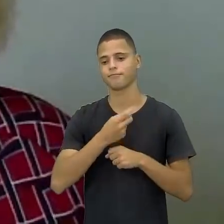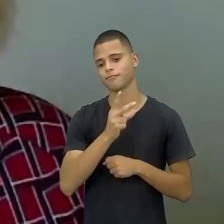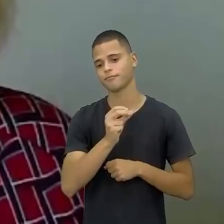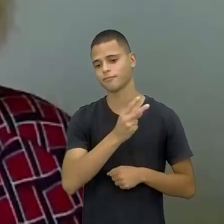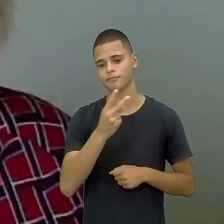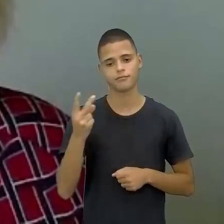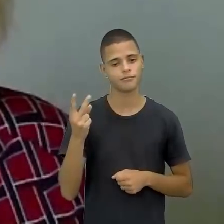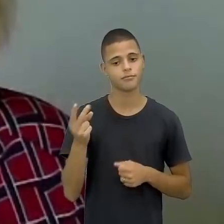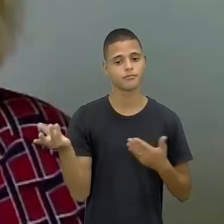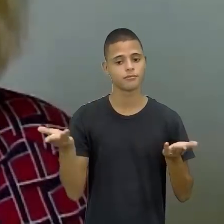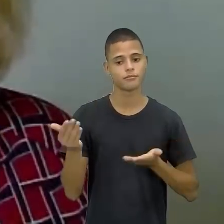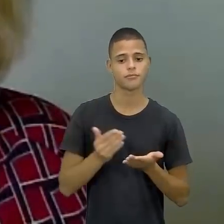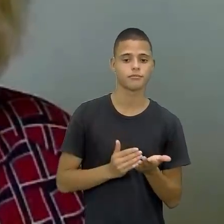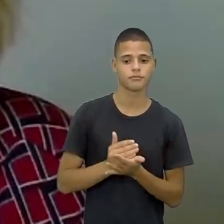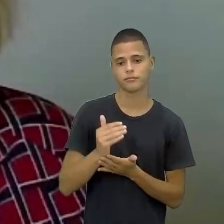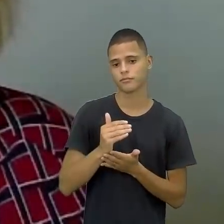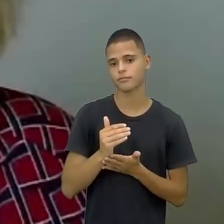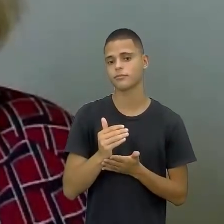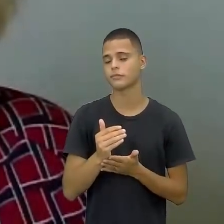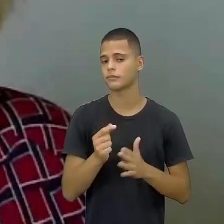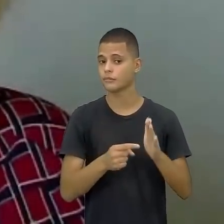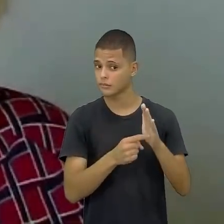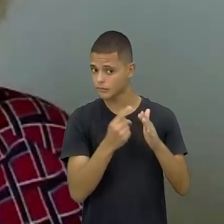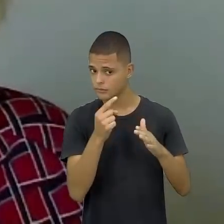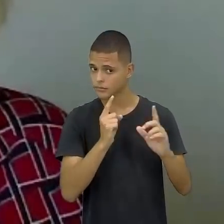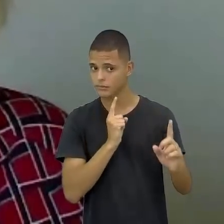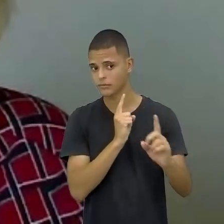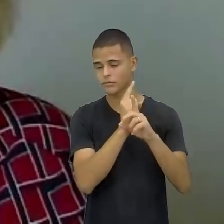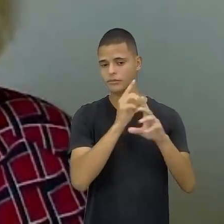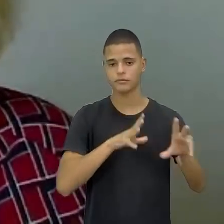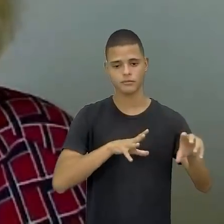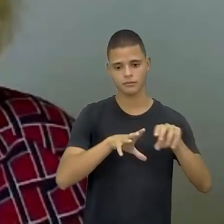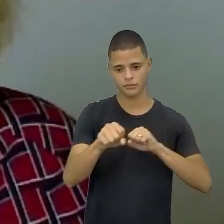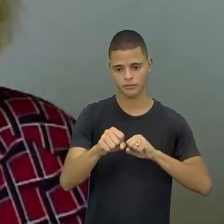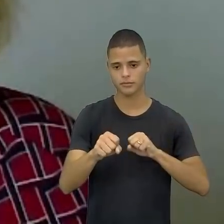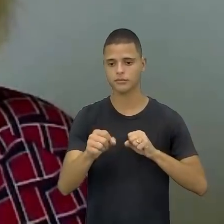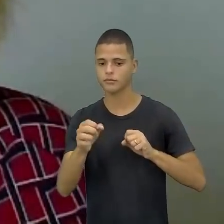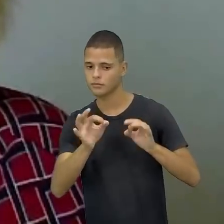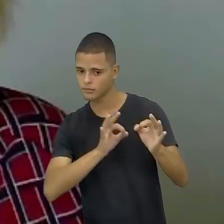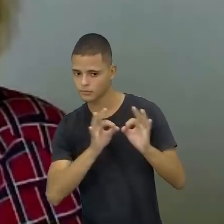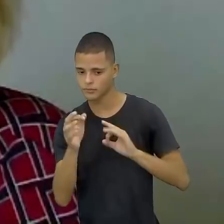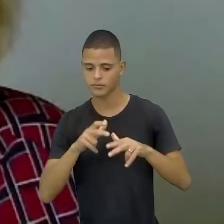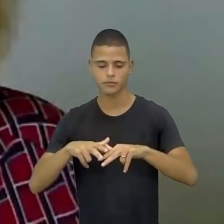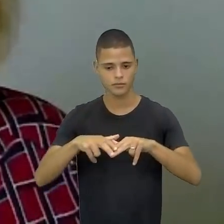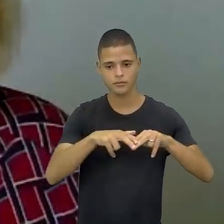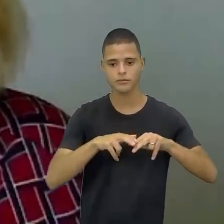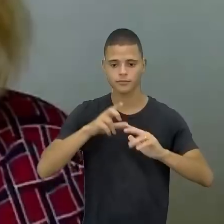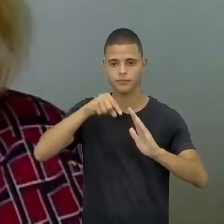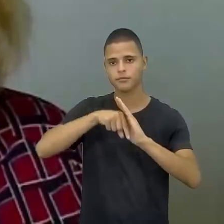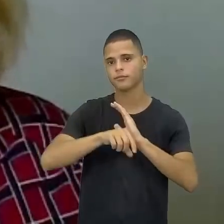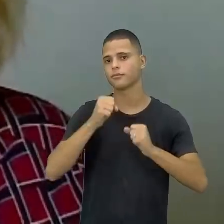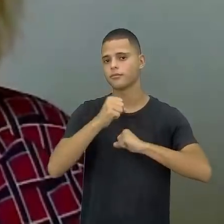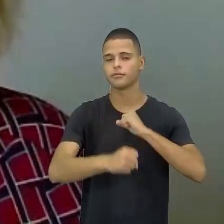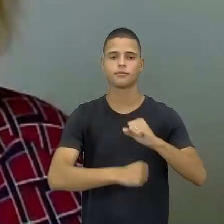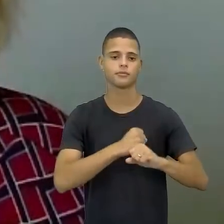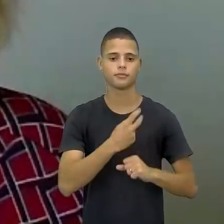dando início ao nosso primeiro encontro formativo do Programa de Recuperação e Aprofundamento de